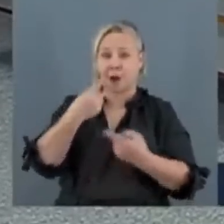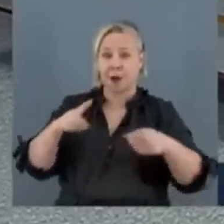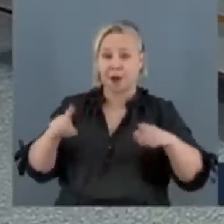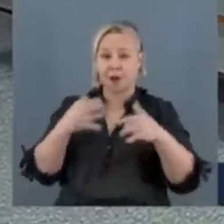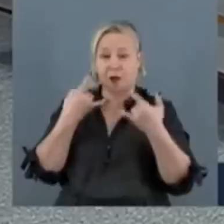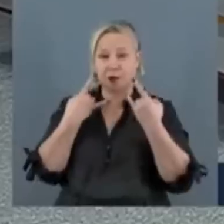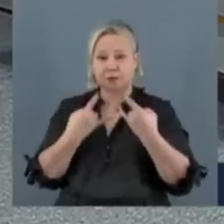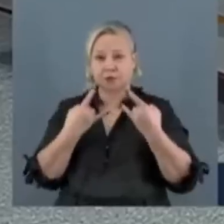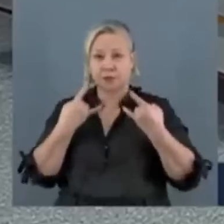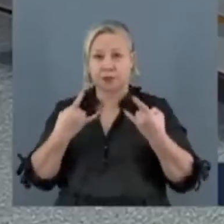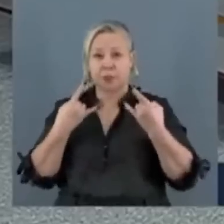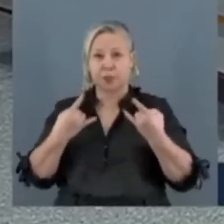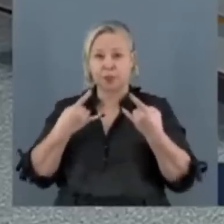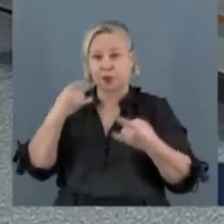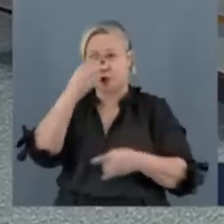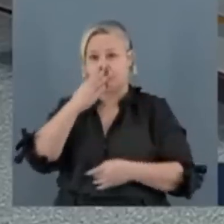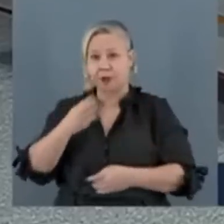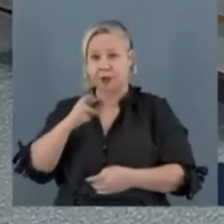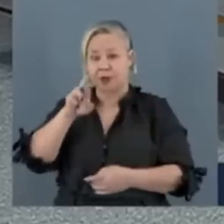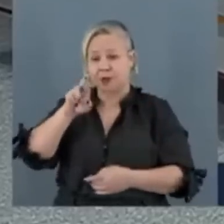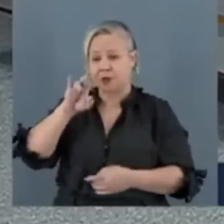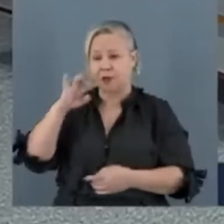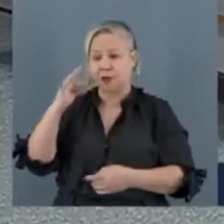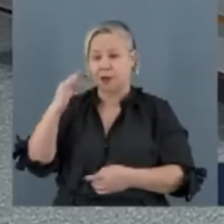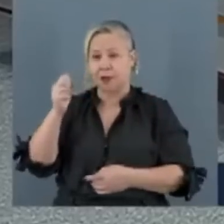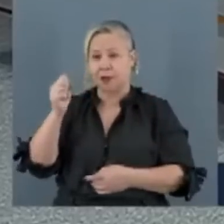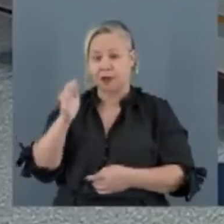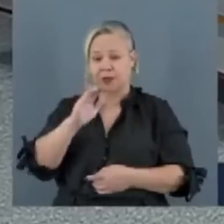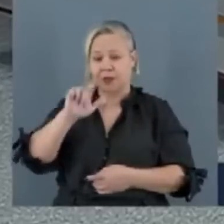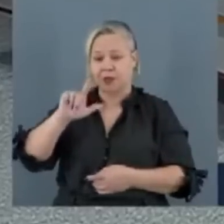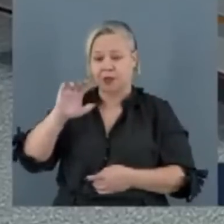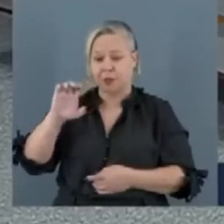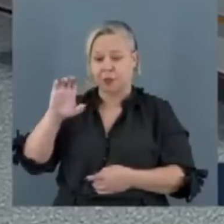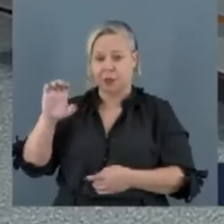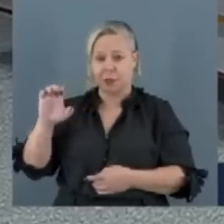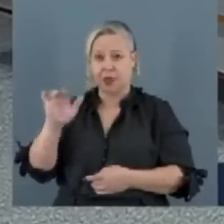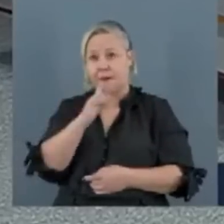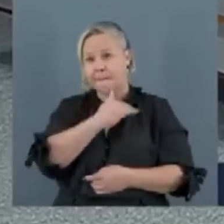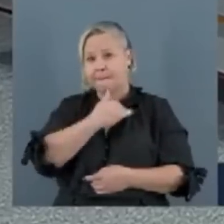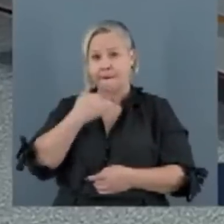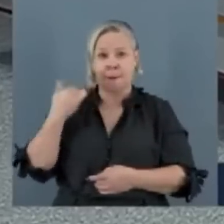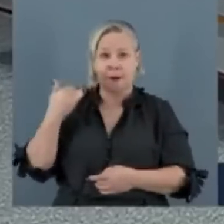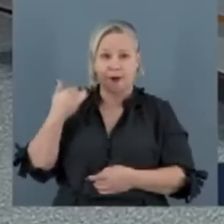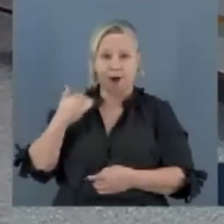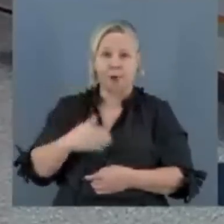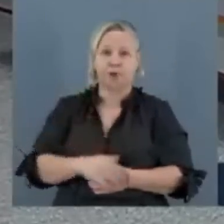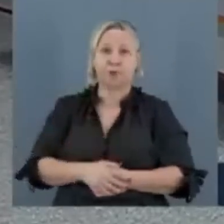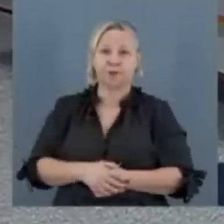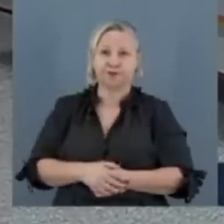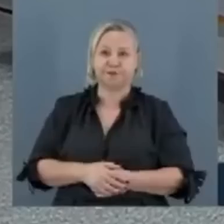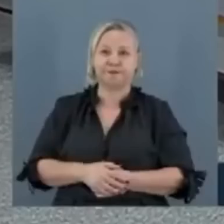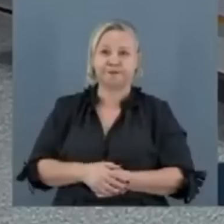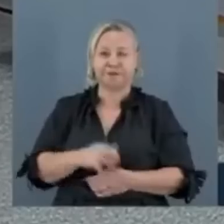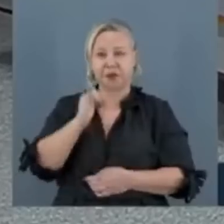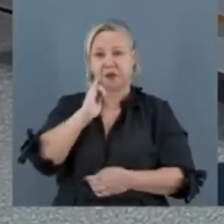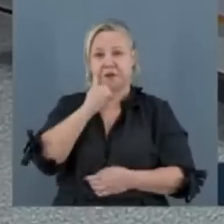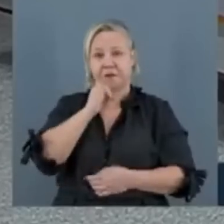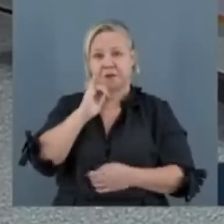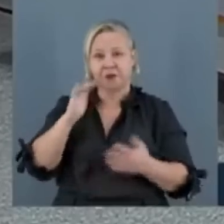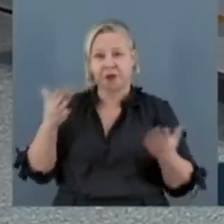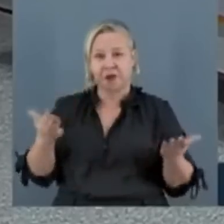eu acho que mexe todos nós todas as homenagens uma das maiores personalidades do nosso país